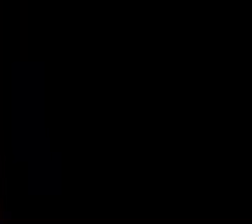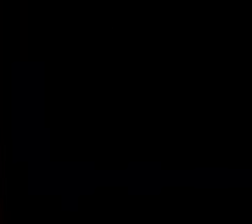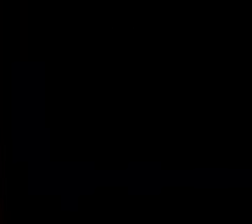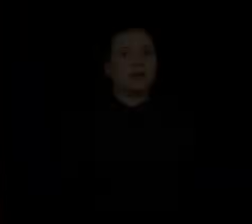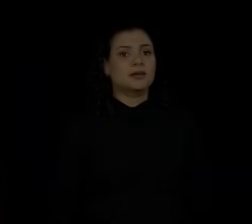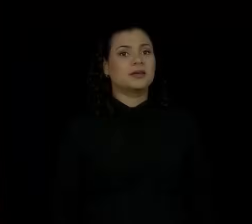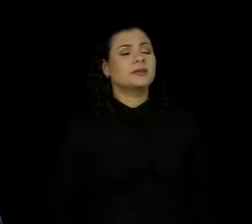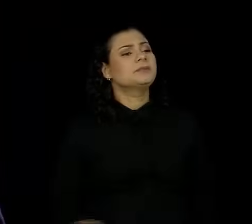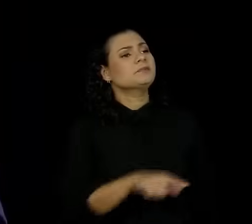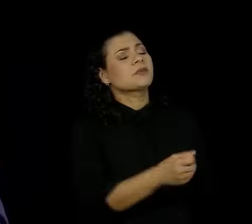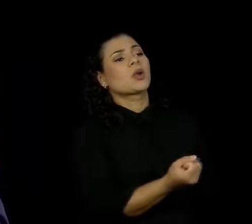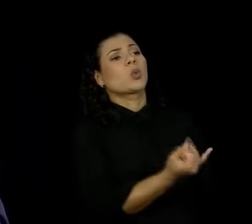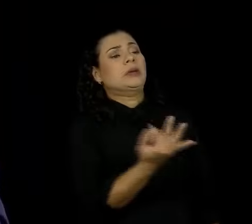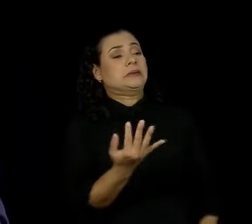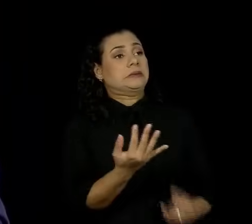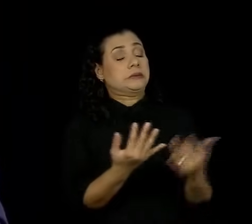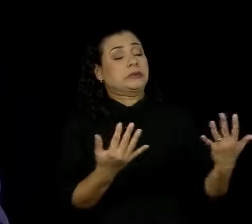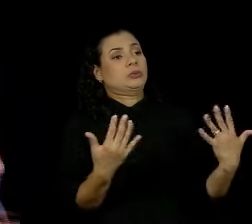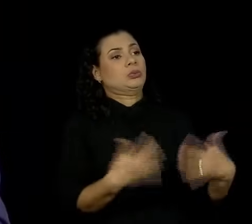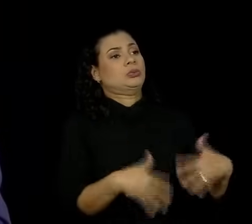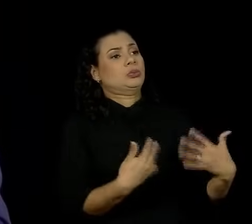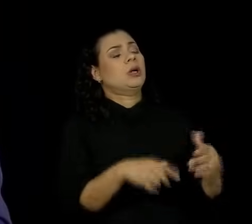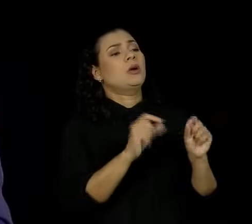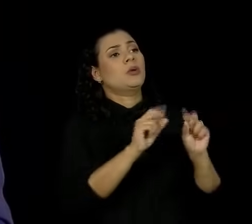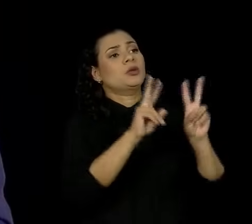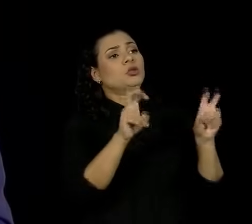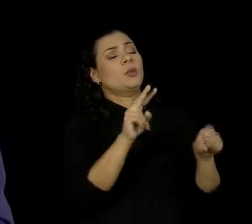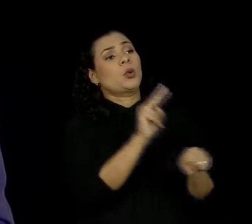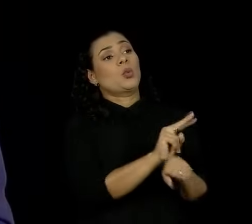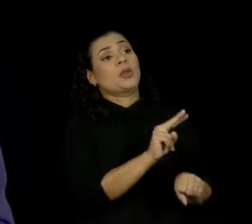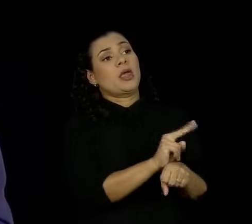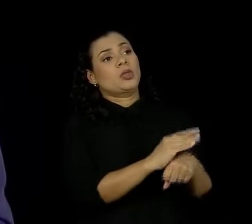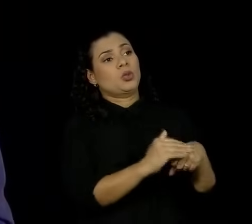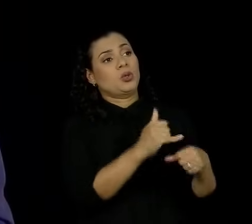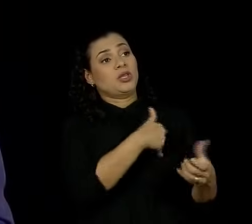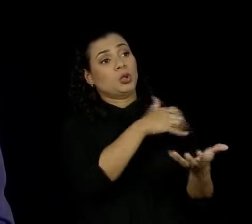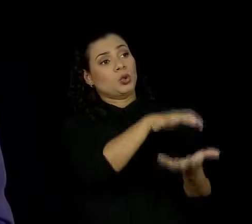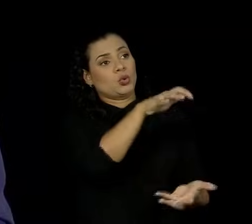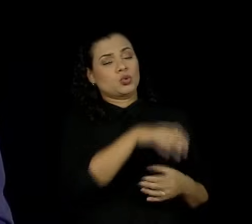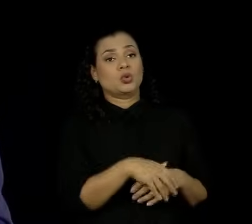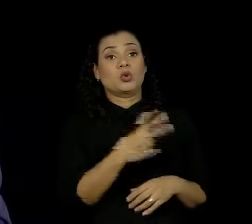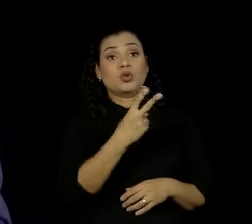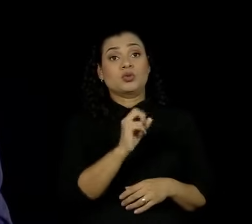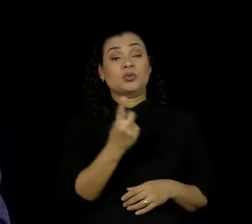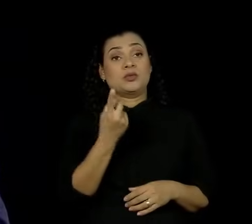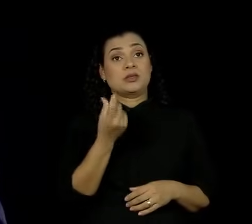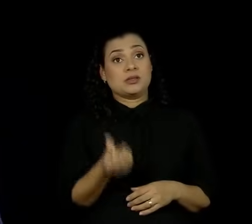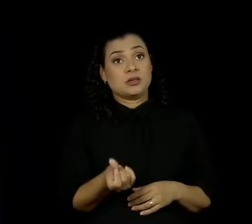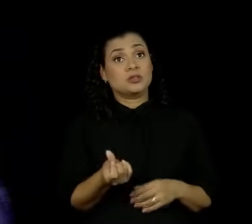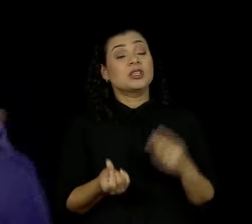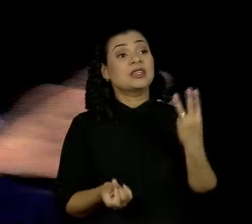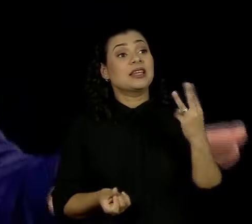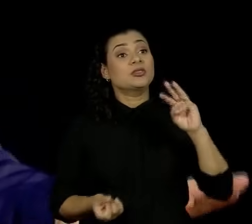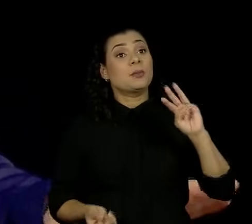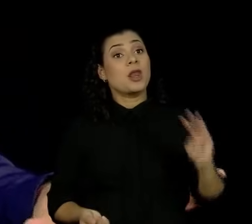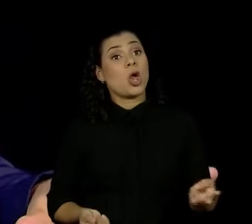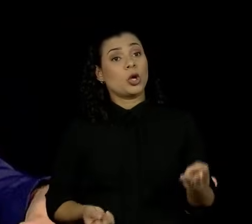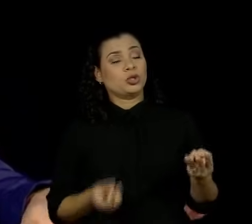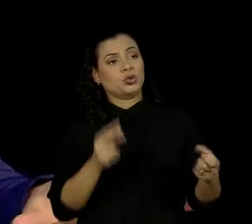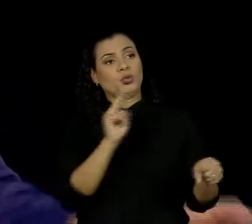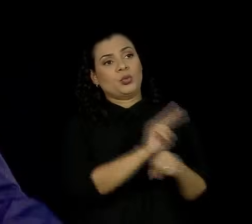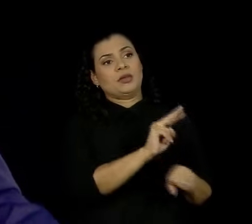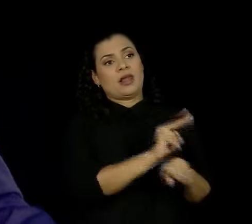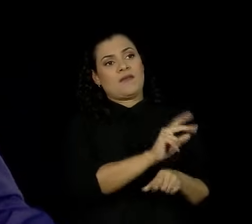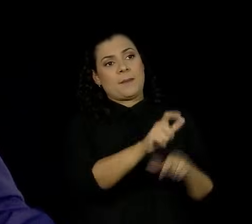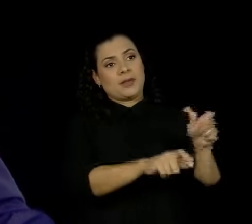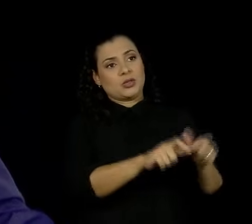Olha os números aqui que existem sobre cuidadores, né? 2016, 3.700.000 brasileiros cuidavam